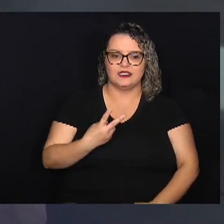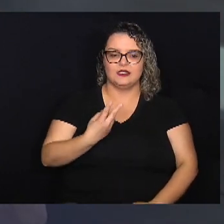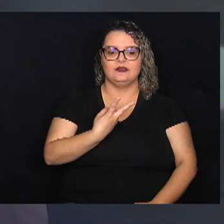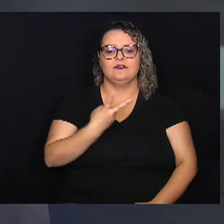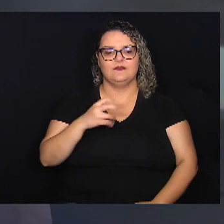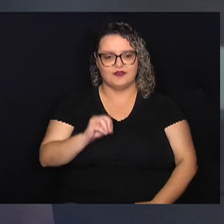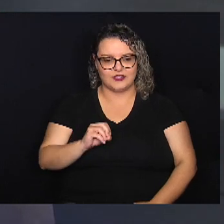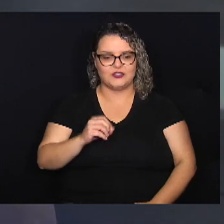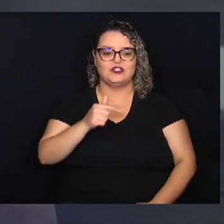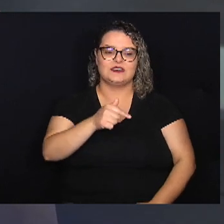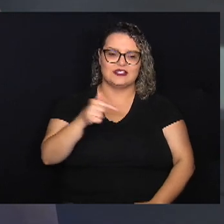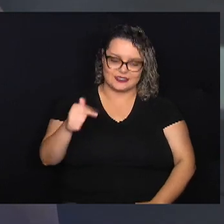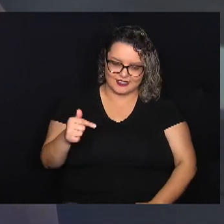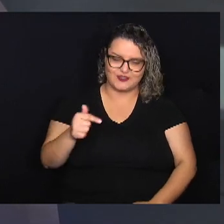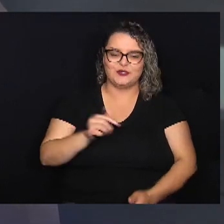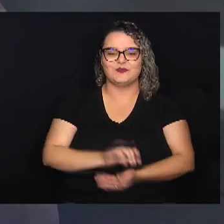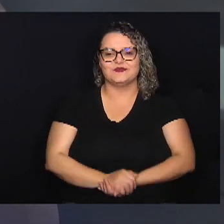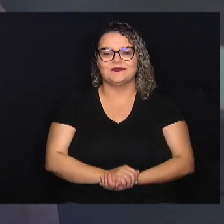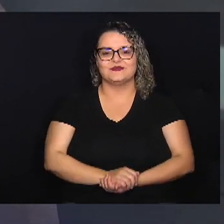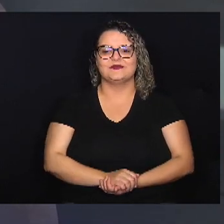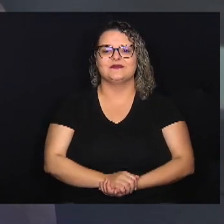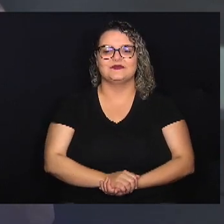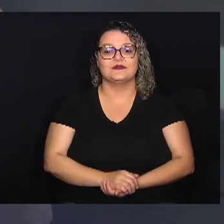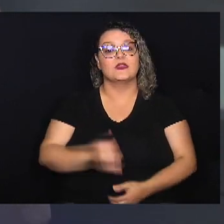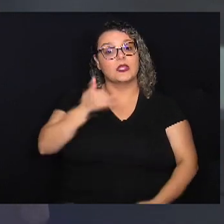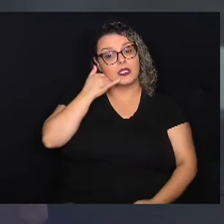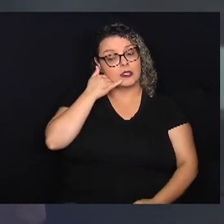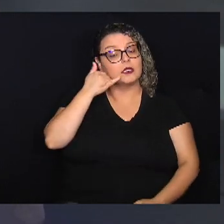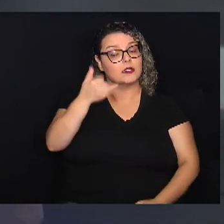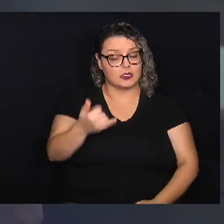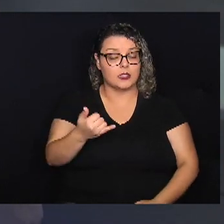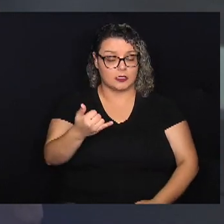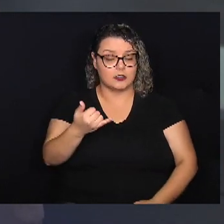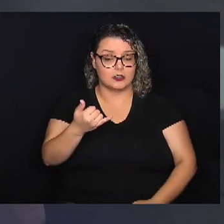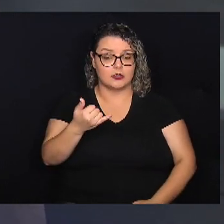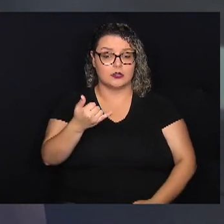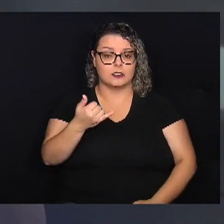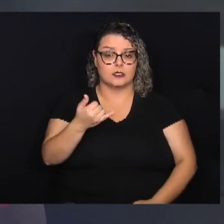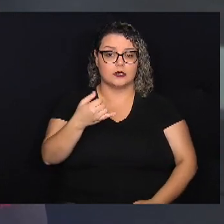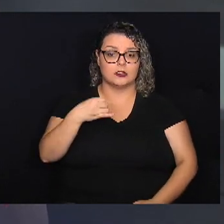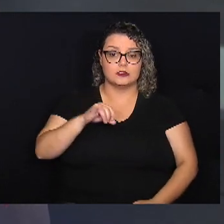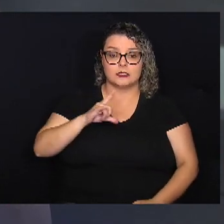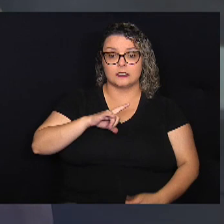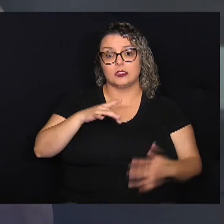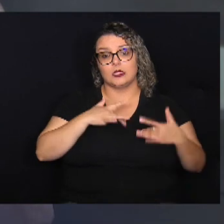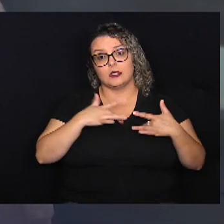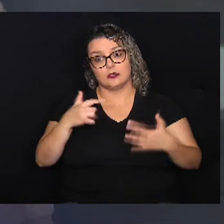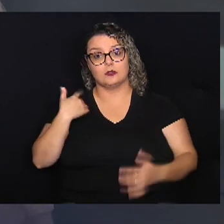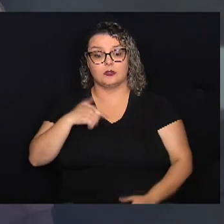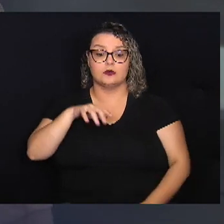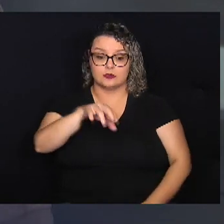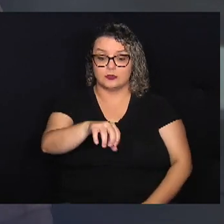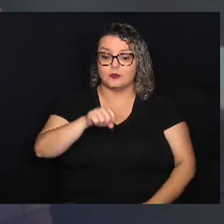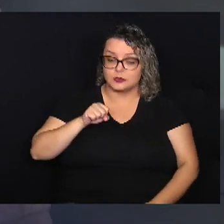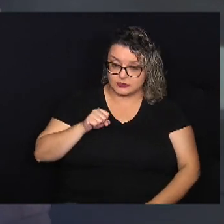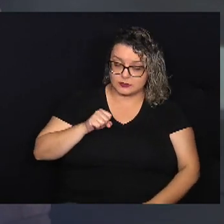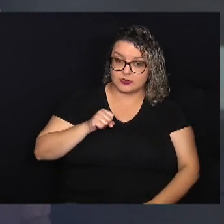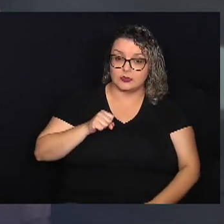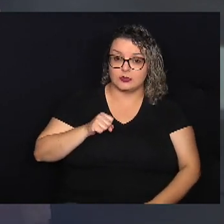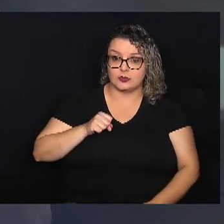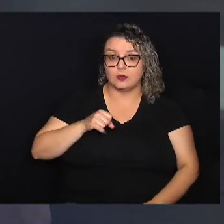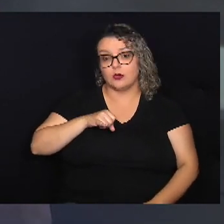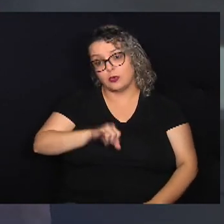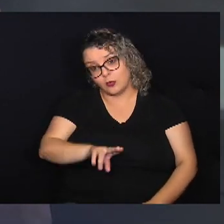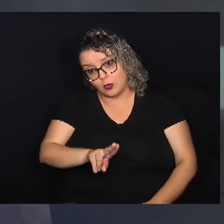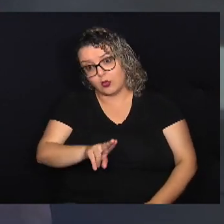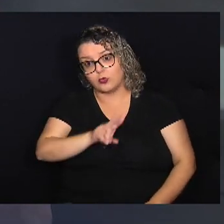12 2077. Ligue, se tem doação nós vamos buscar, ou dê o seu nome para